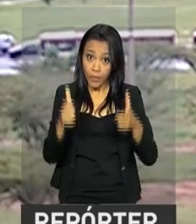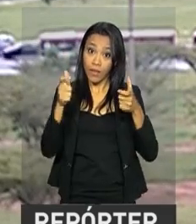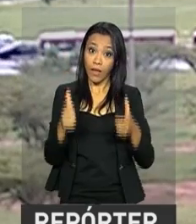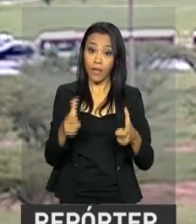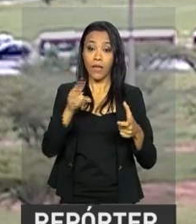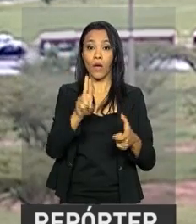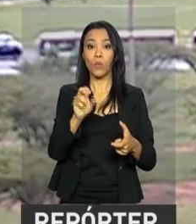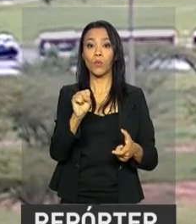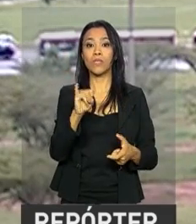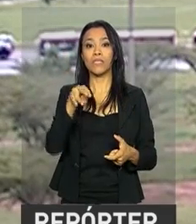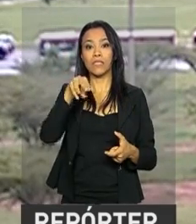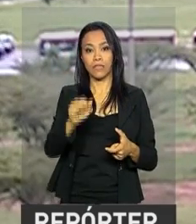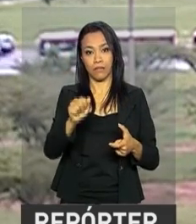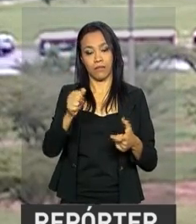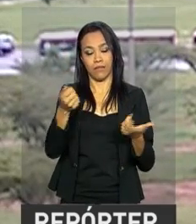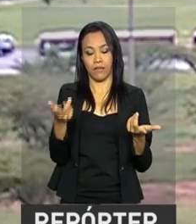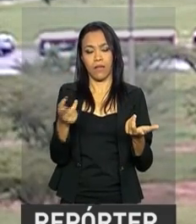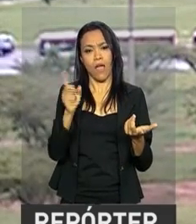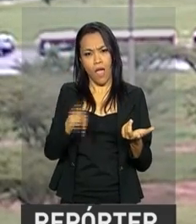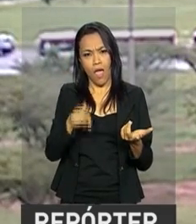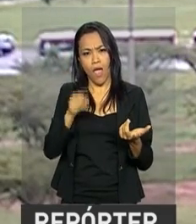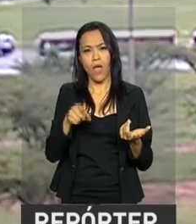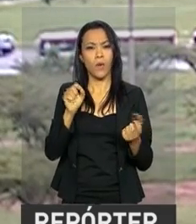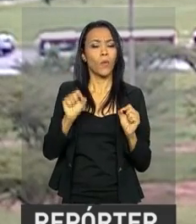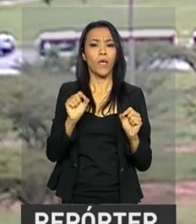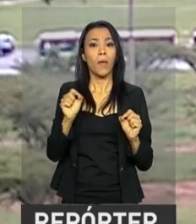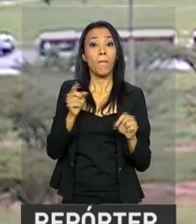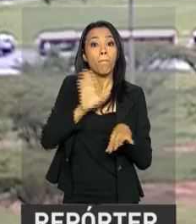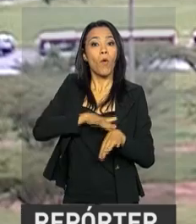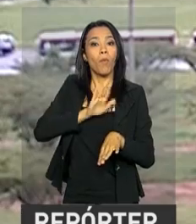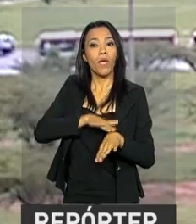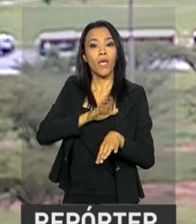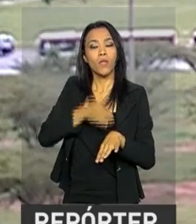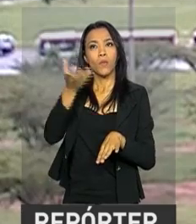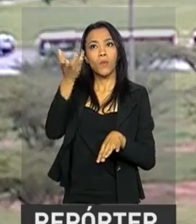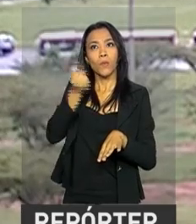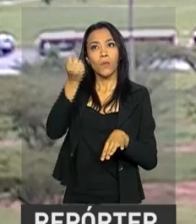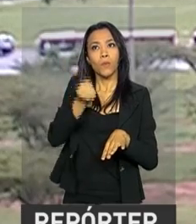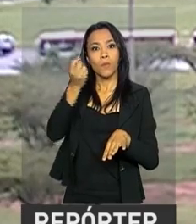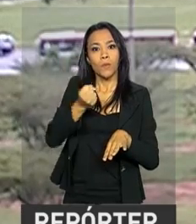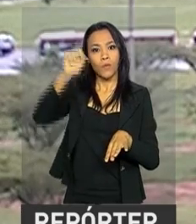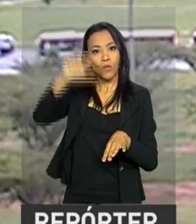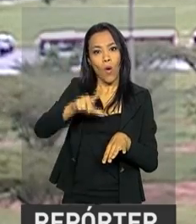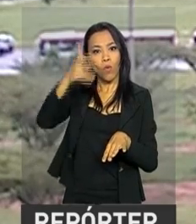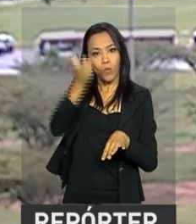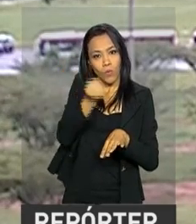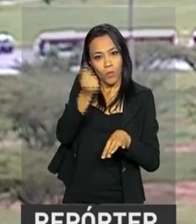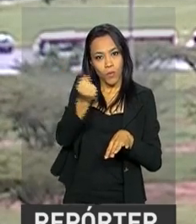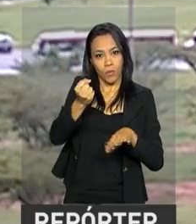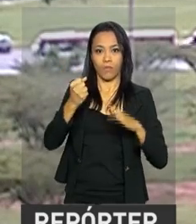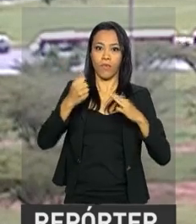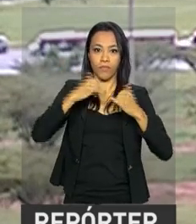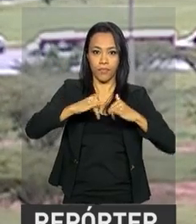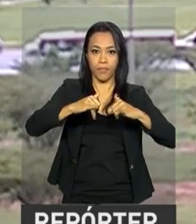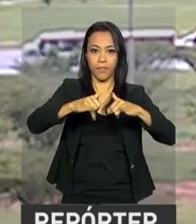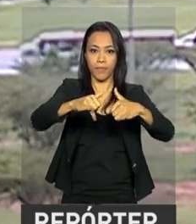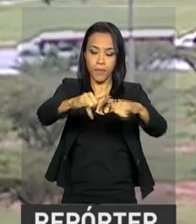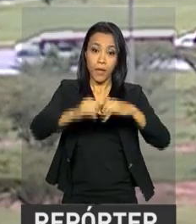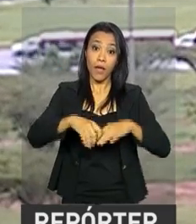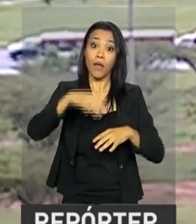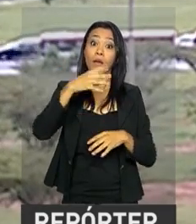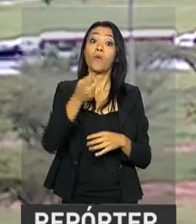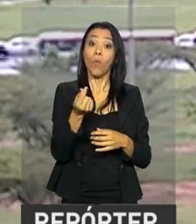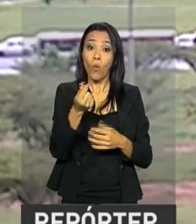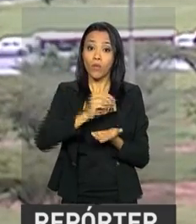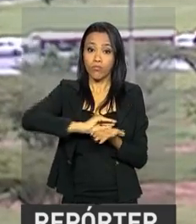então a ela contabilizada pelo momento em que gera mais energia foram investidos 400 mil